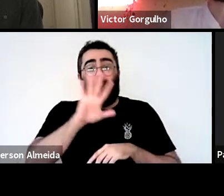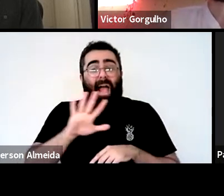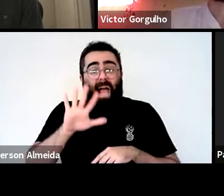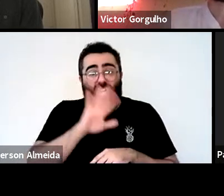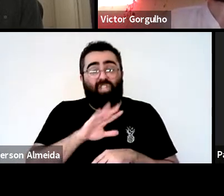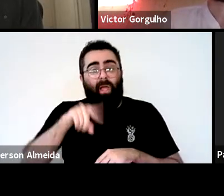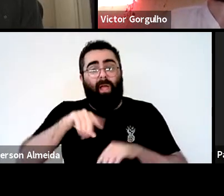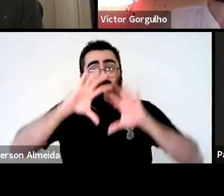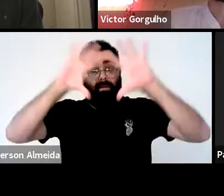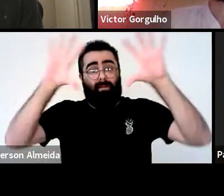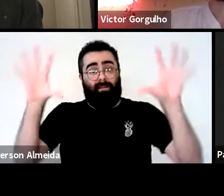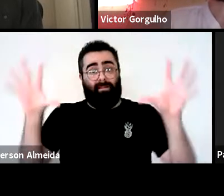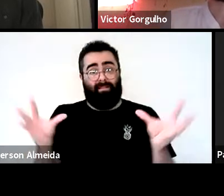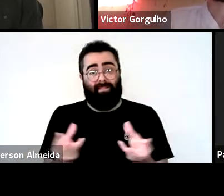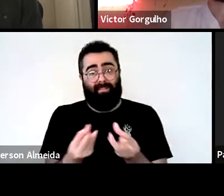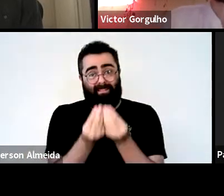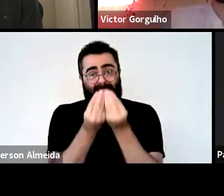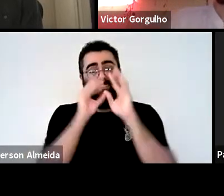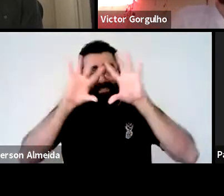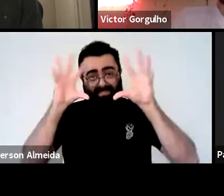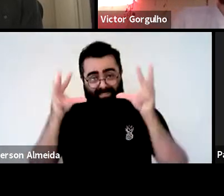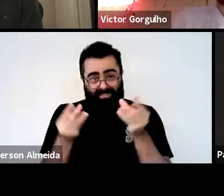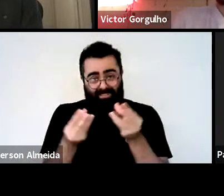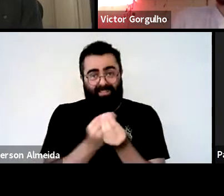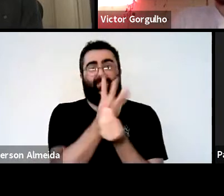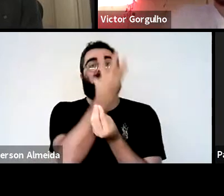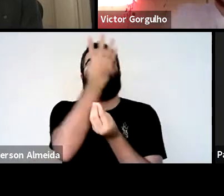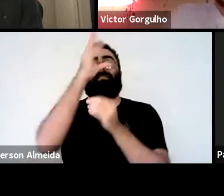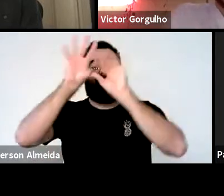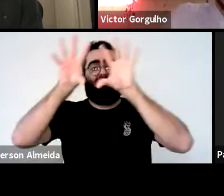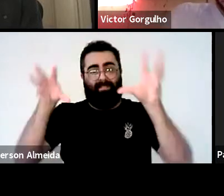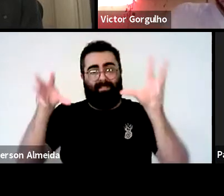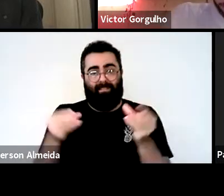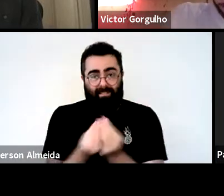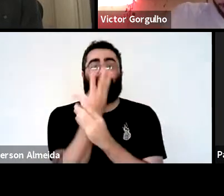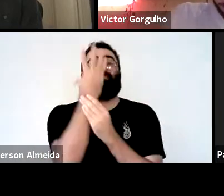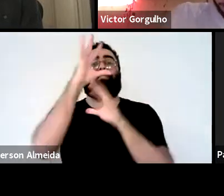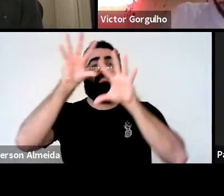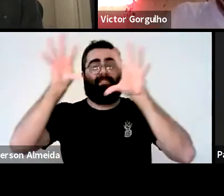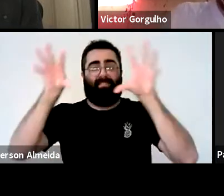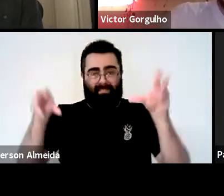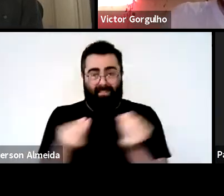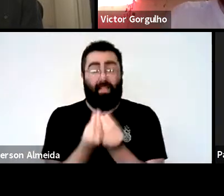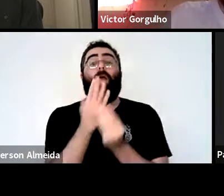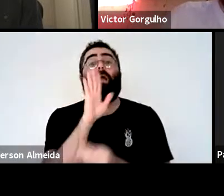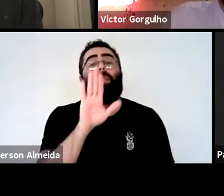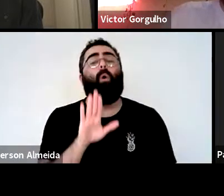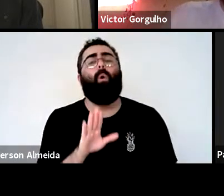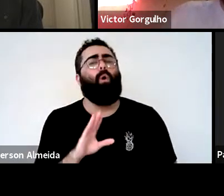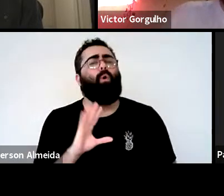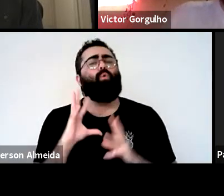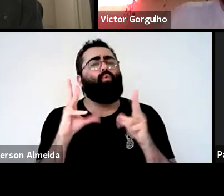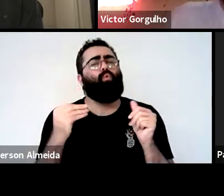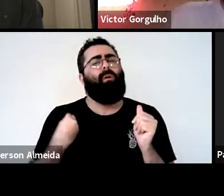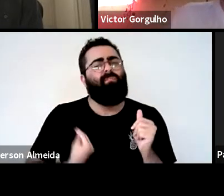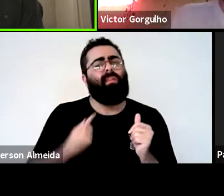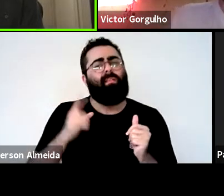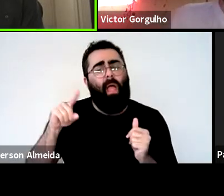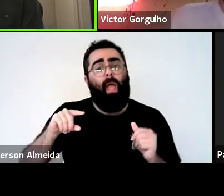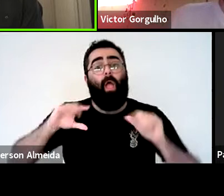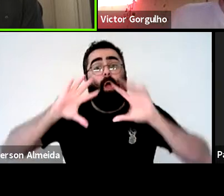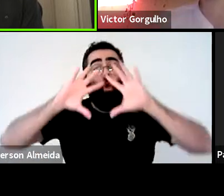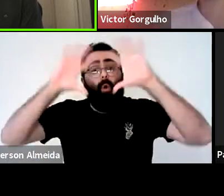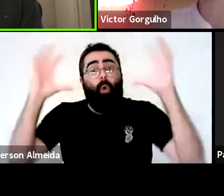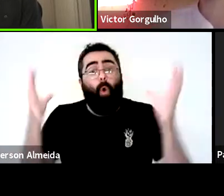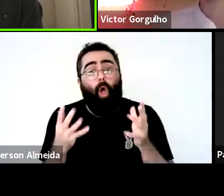que é o orgânico, o histórico, o quântico, e tá faltando uma que eu não lembro. Eu falei o cósmico? Não, é o cósmico. Não, é